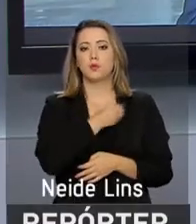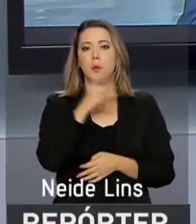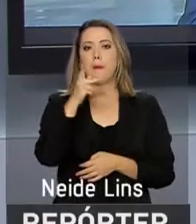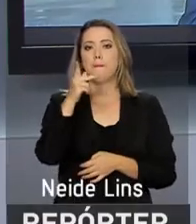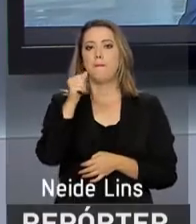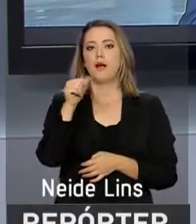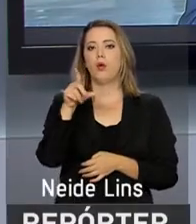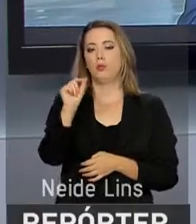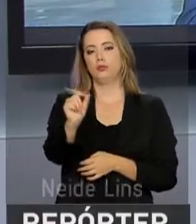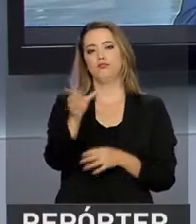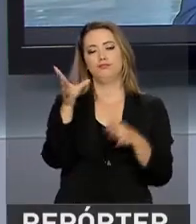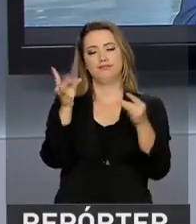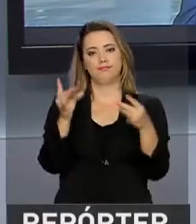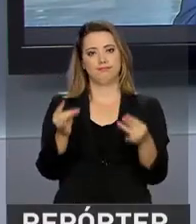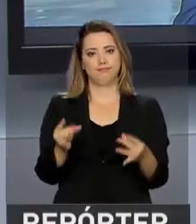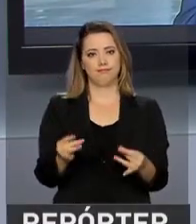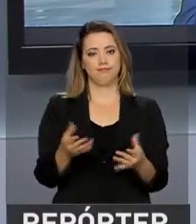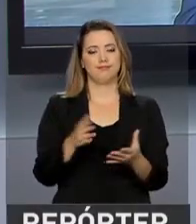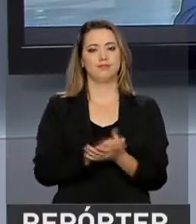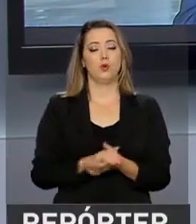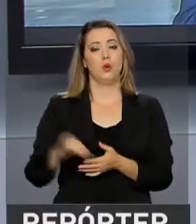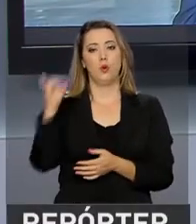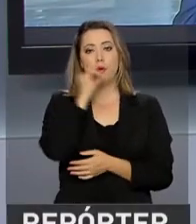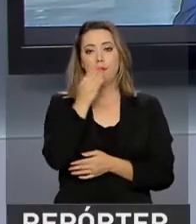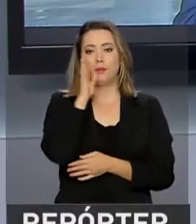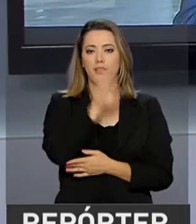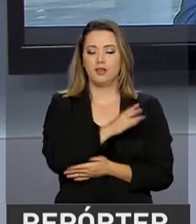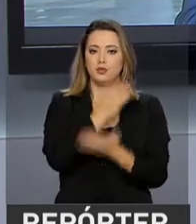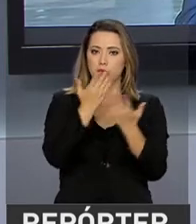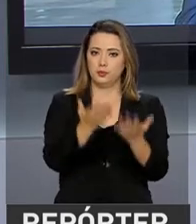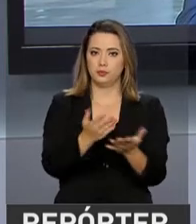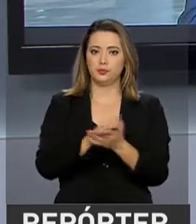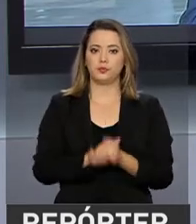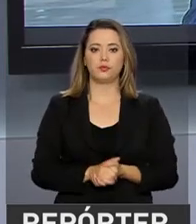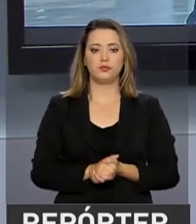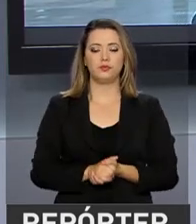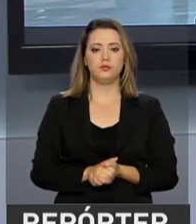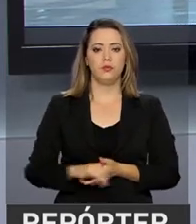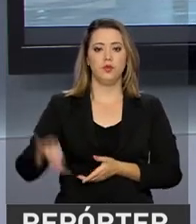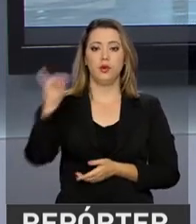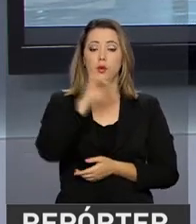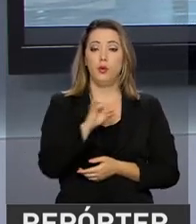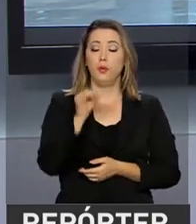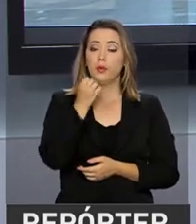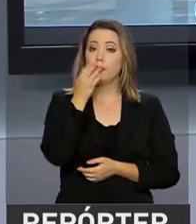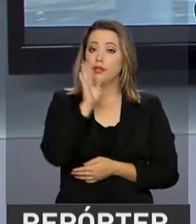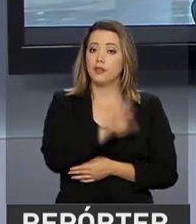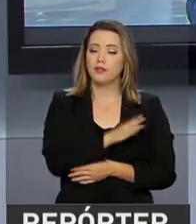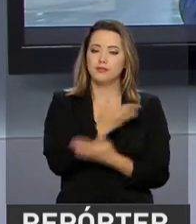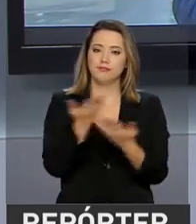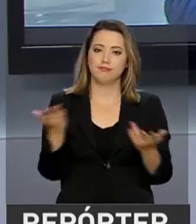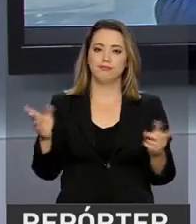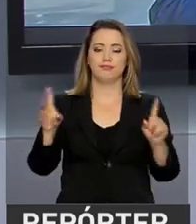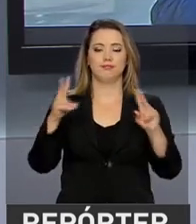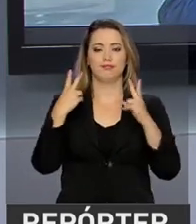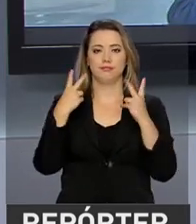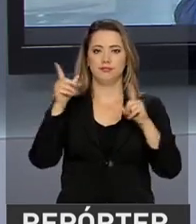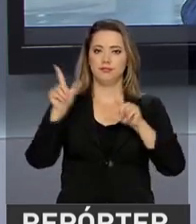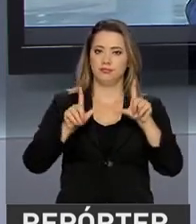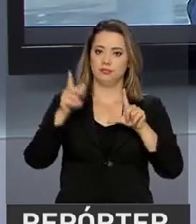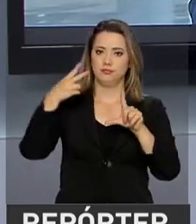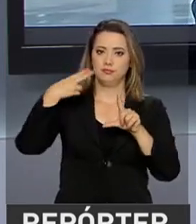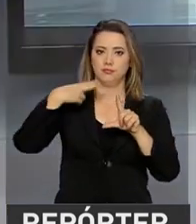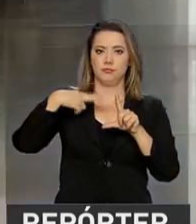sálvia tem os detalhes para a gente olá paulo boa tarde pra você olha o roberto boa tarde boa tarde a todos que nos assistem na tv